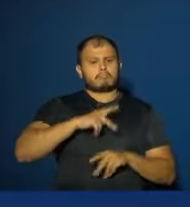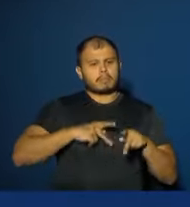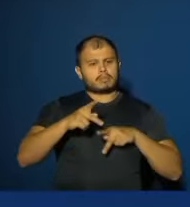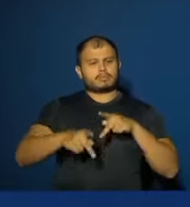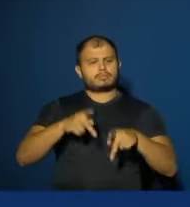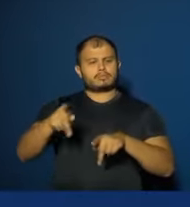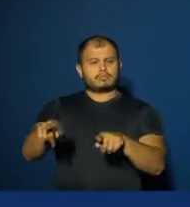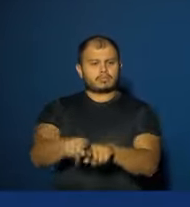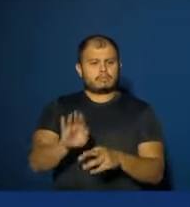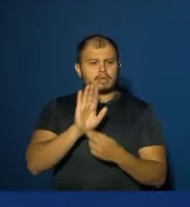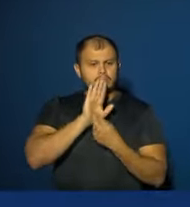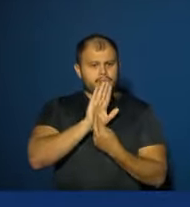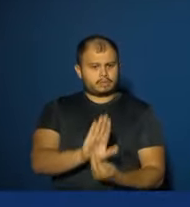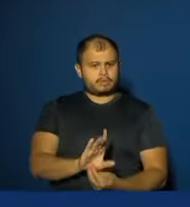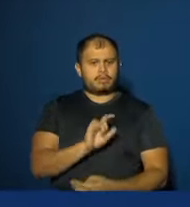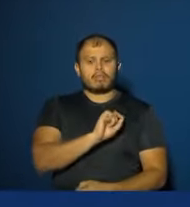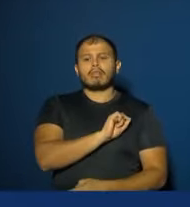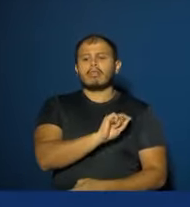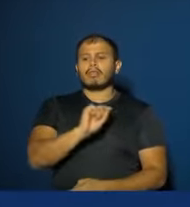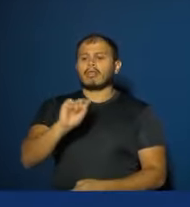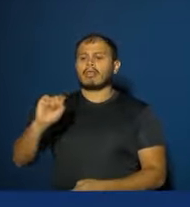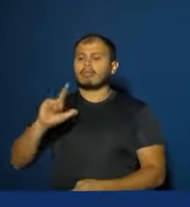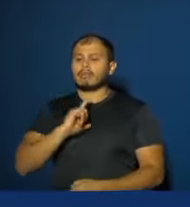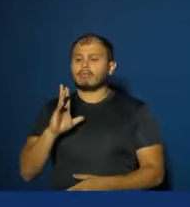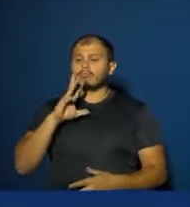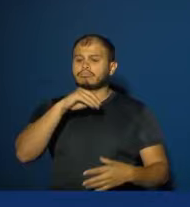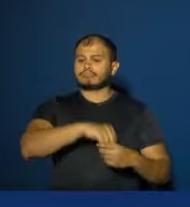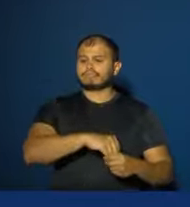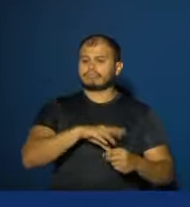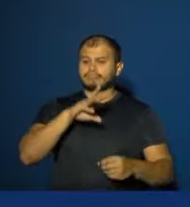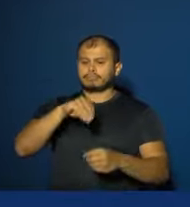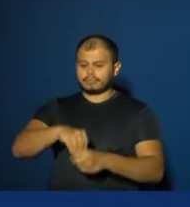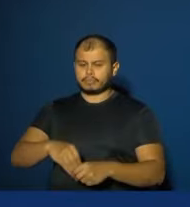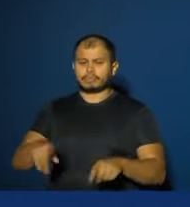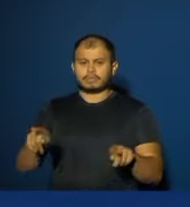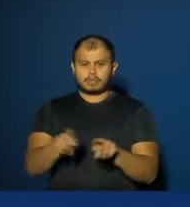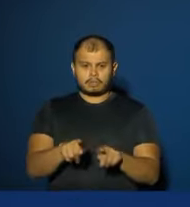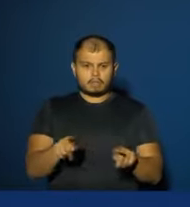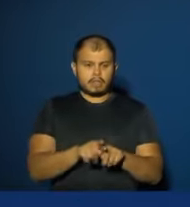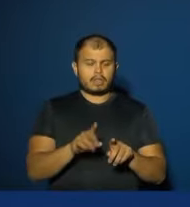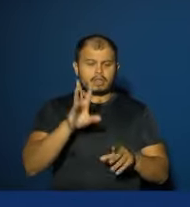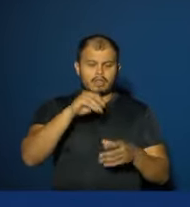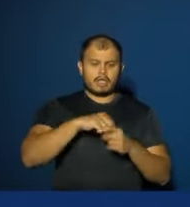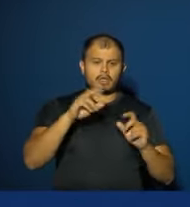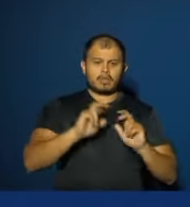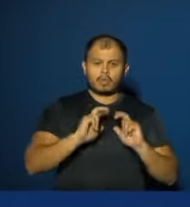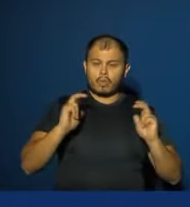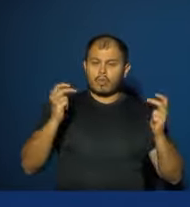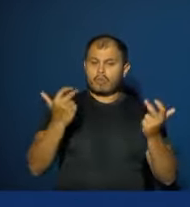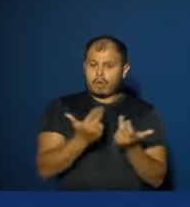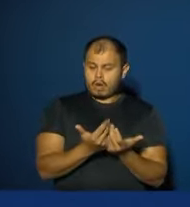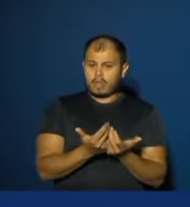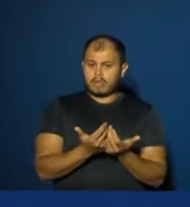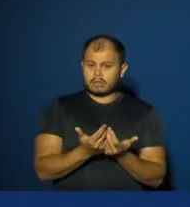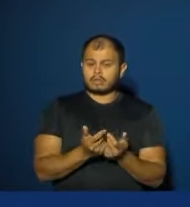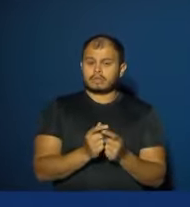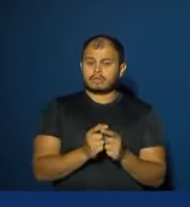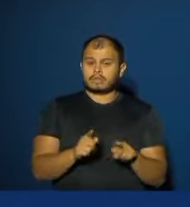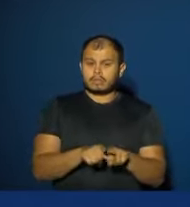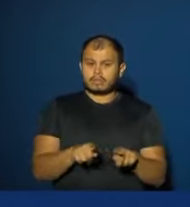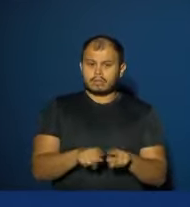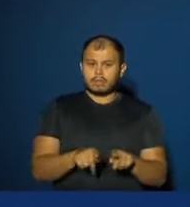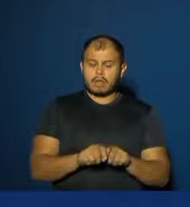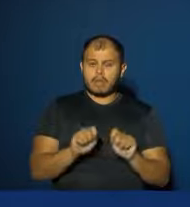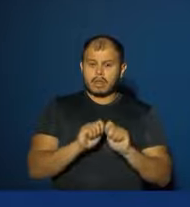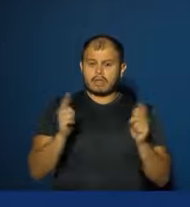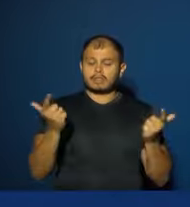representantes, aí incluídos, evidente, não só os representantes do Congresso Nacional, mas governadores